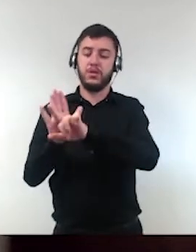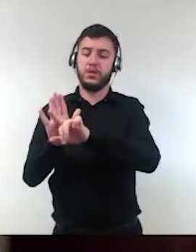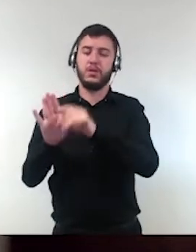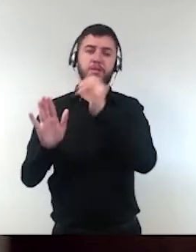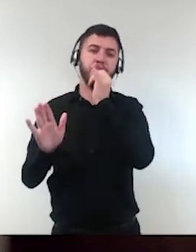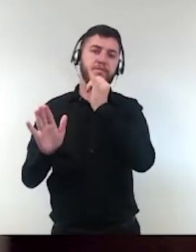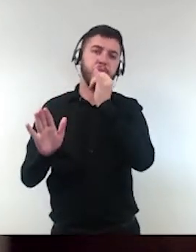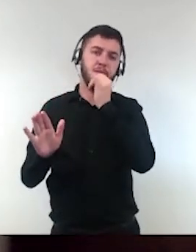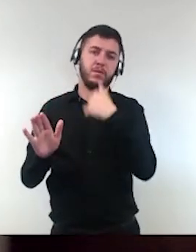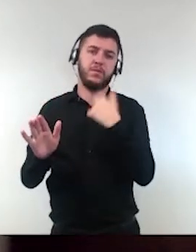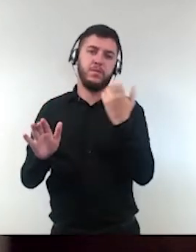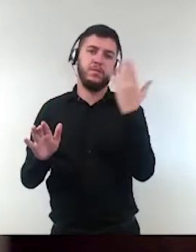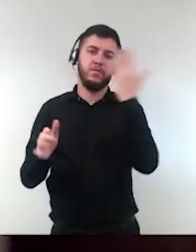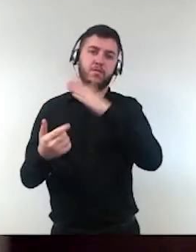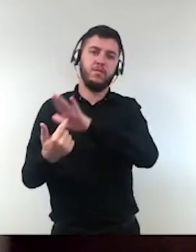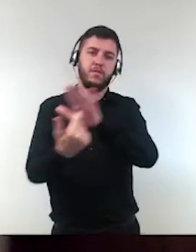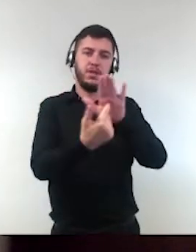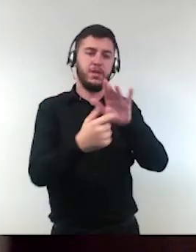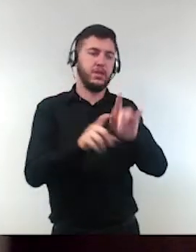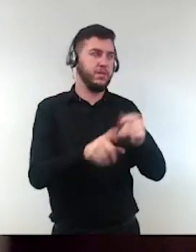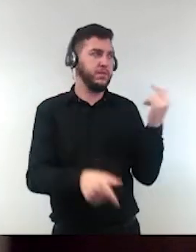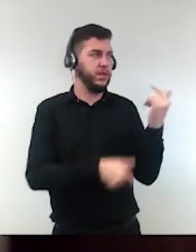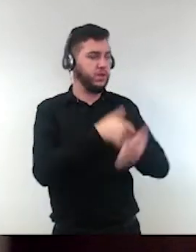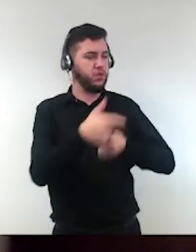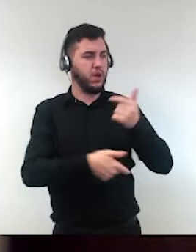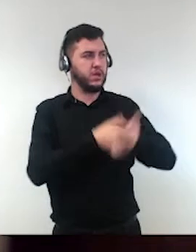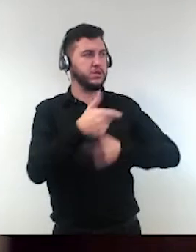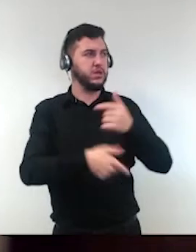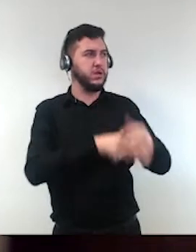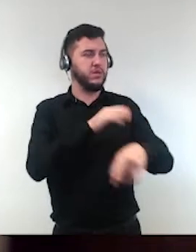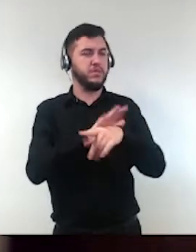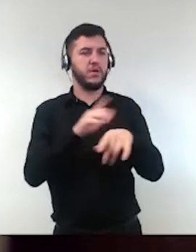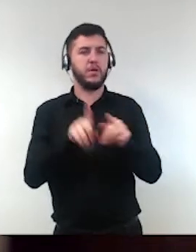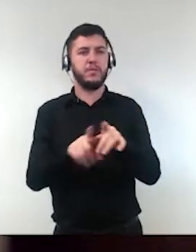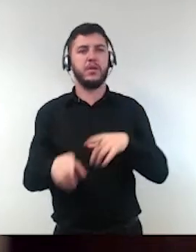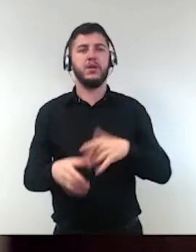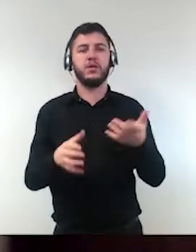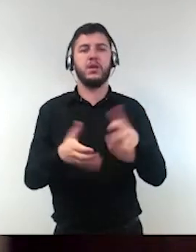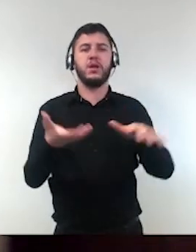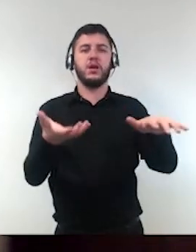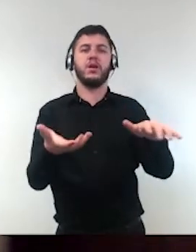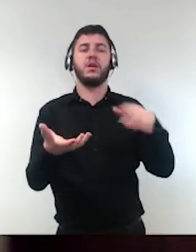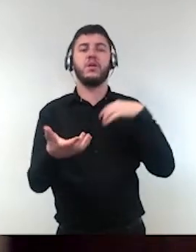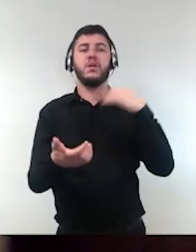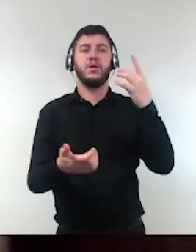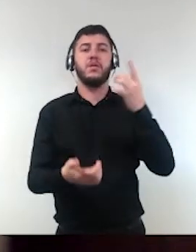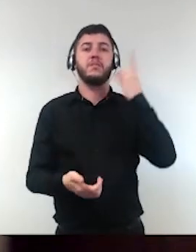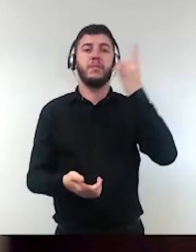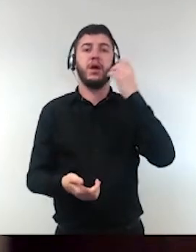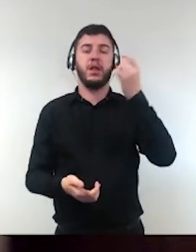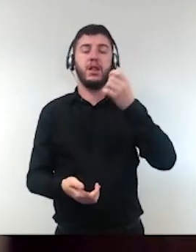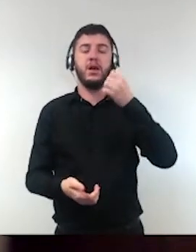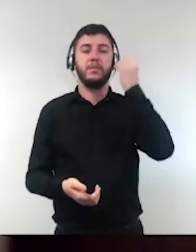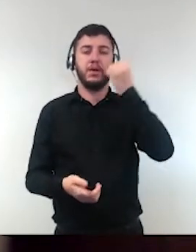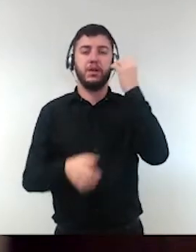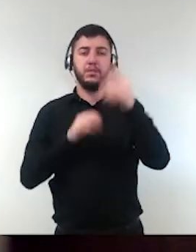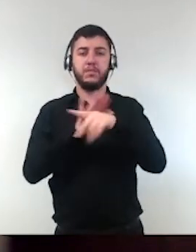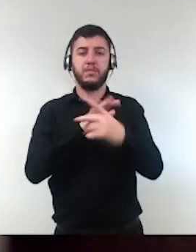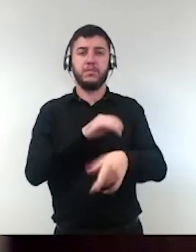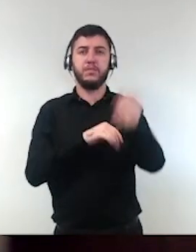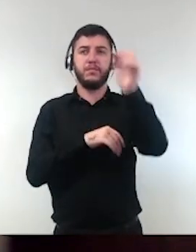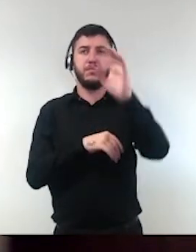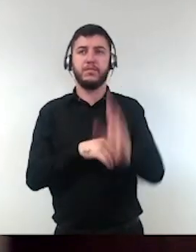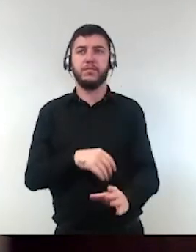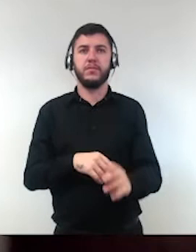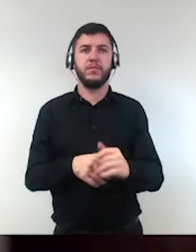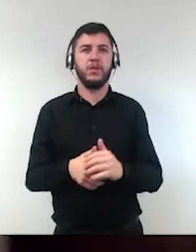a grande atuação do parlamento brasileiro, que, para e passo com a